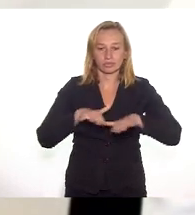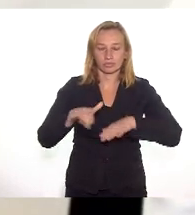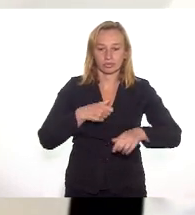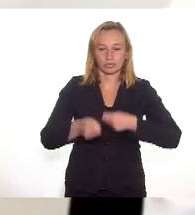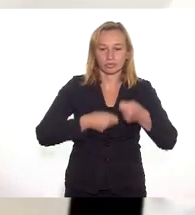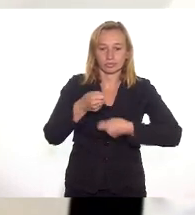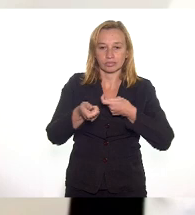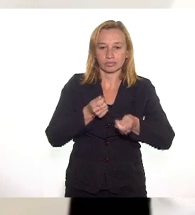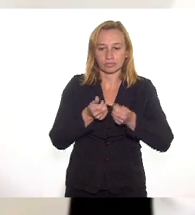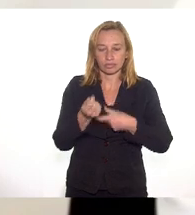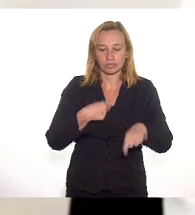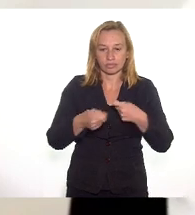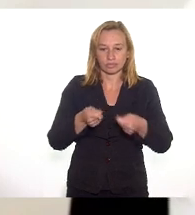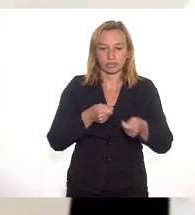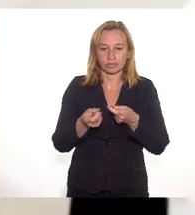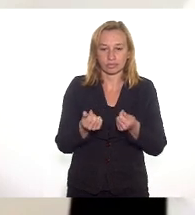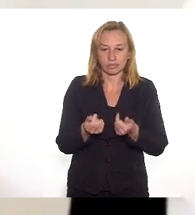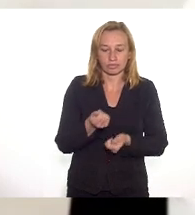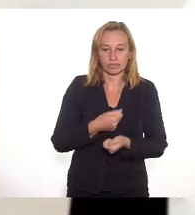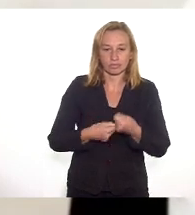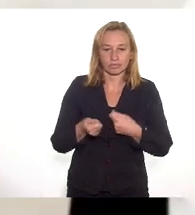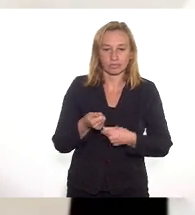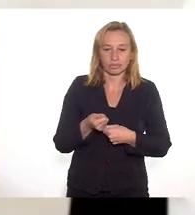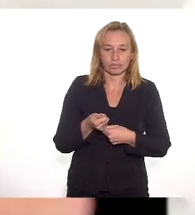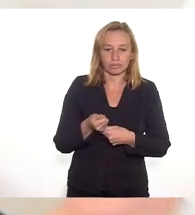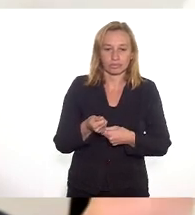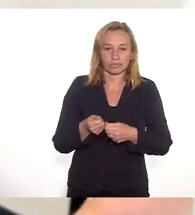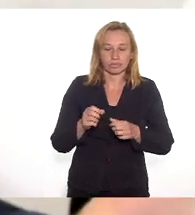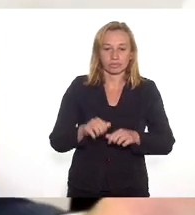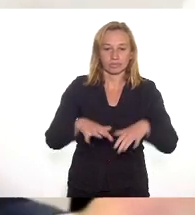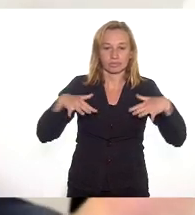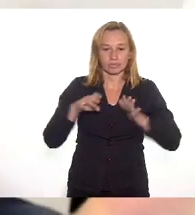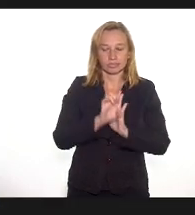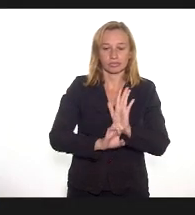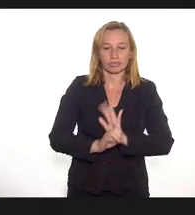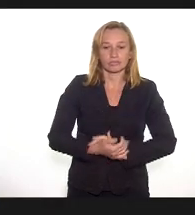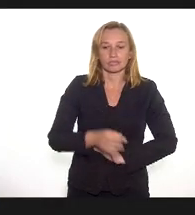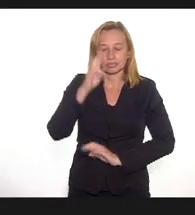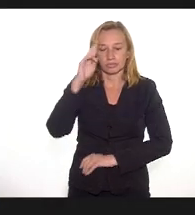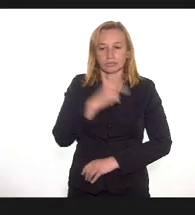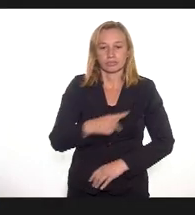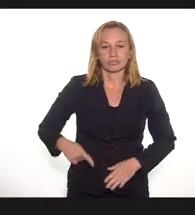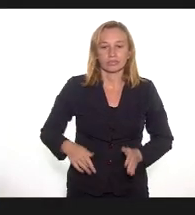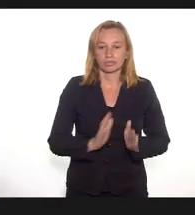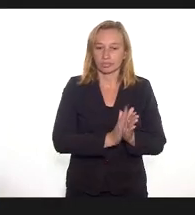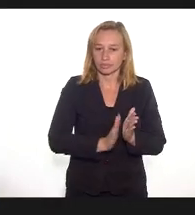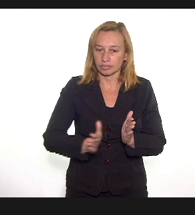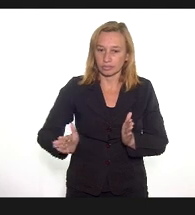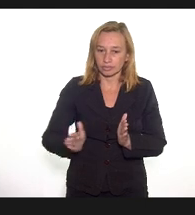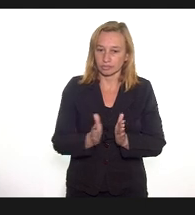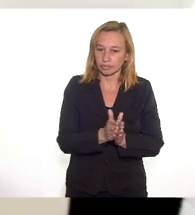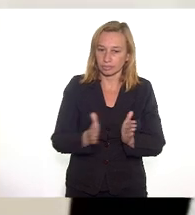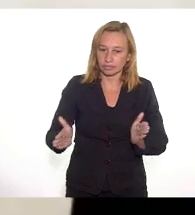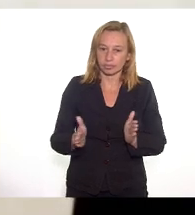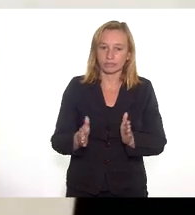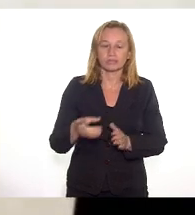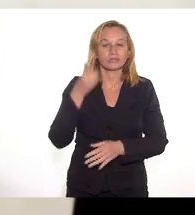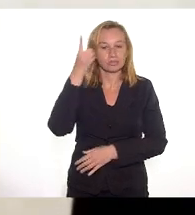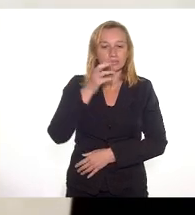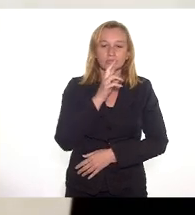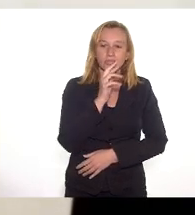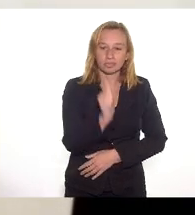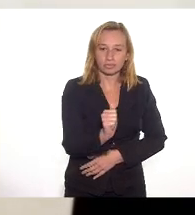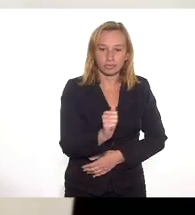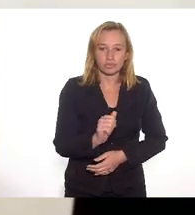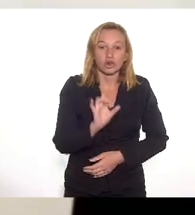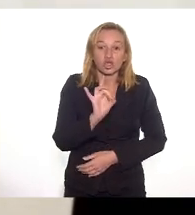Finanças, Fiscalização Financeira e Controle, as emendas de plenário. Presidente. Estou de ordem, deputado Rodrigo Amorim, por favor. É